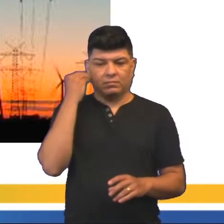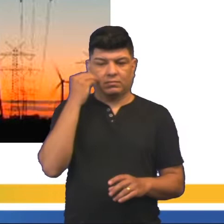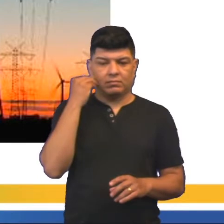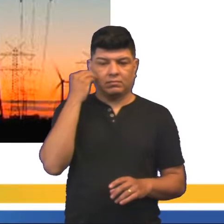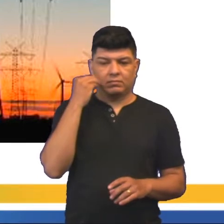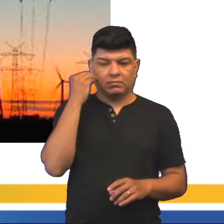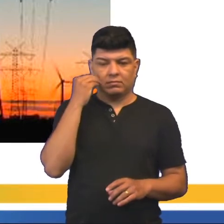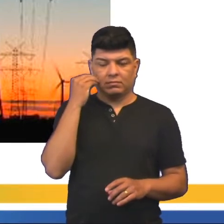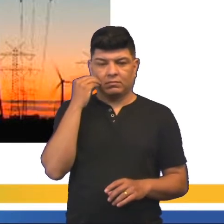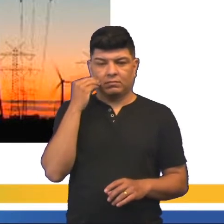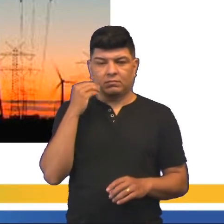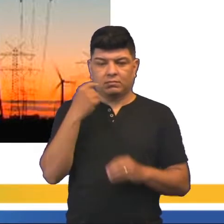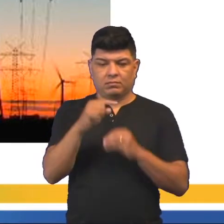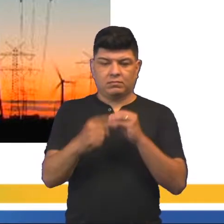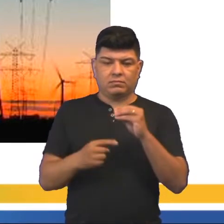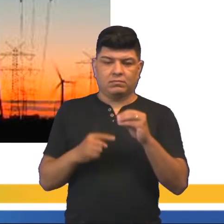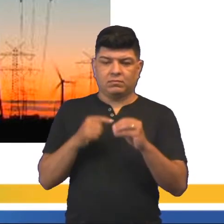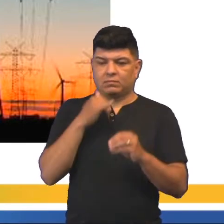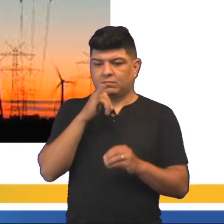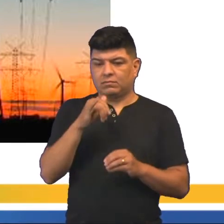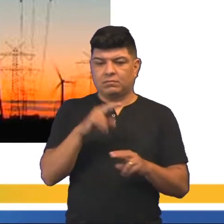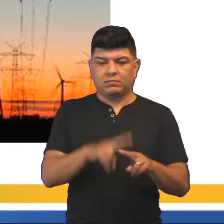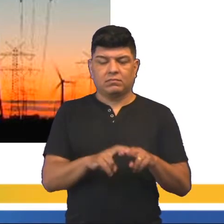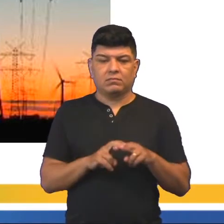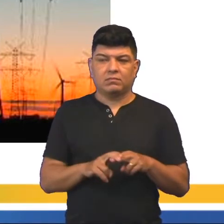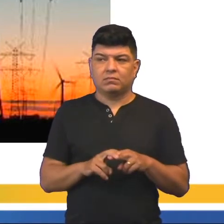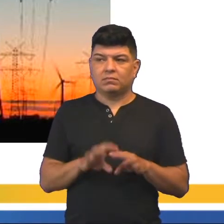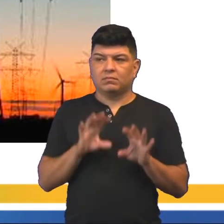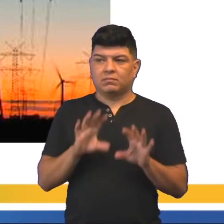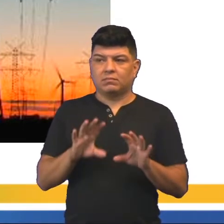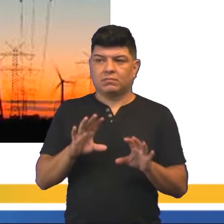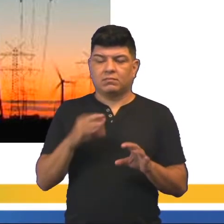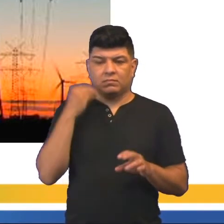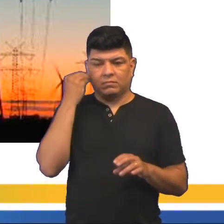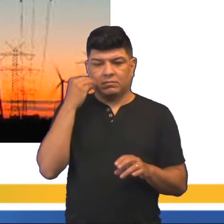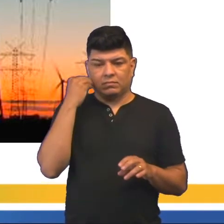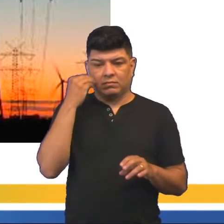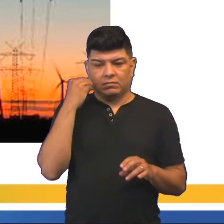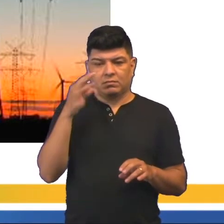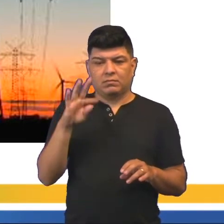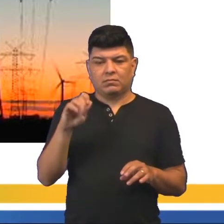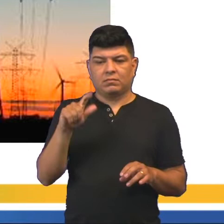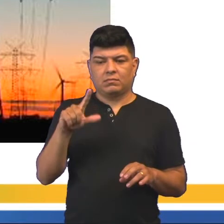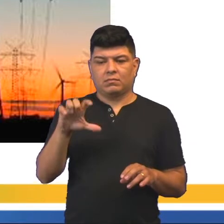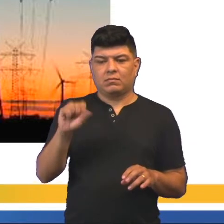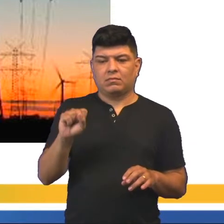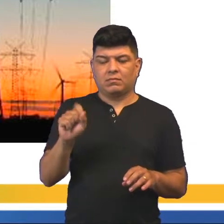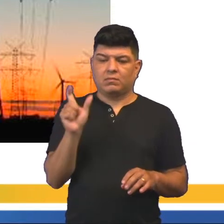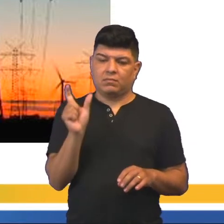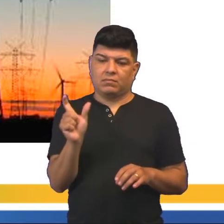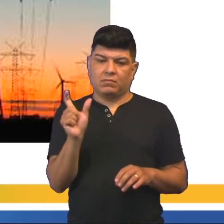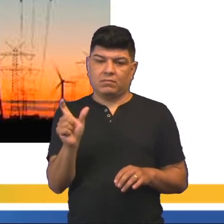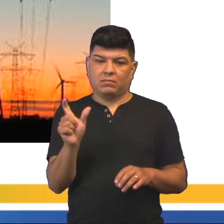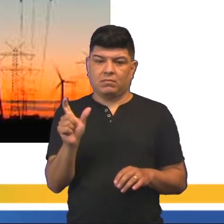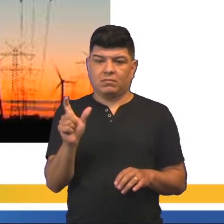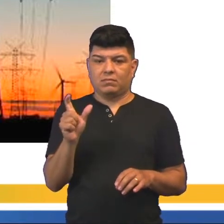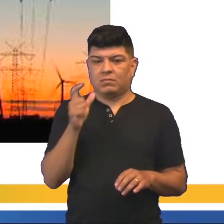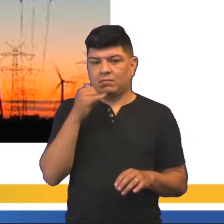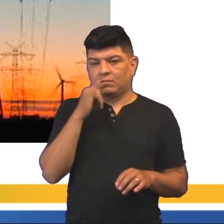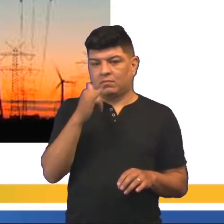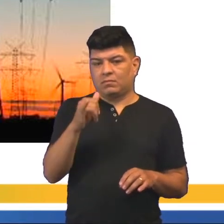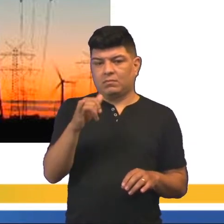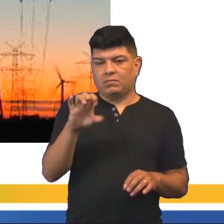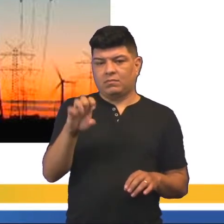experiência, as cargas elétricas. E por isso, através dessa experiência de Tales de Mileto, essa palavra